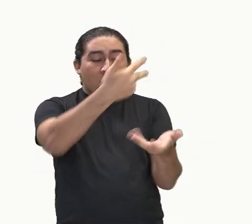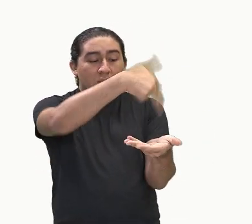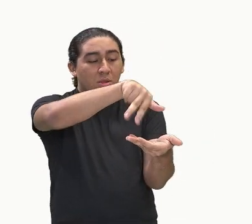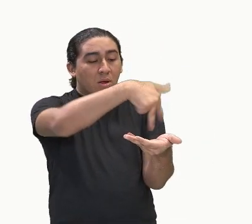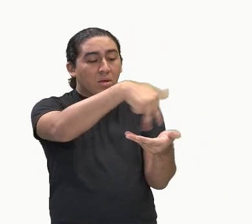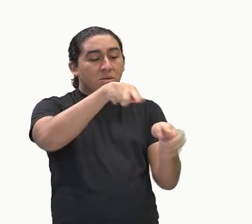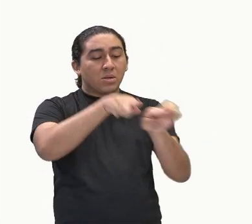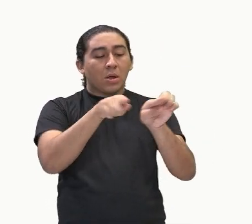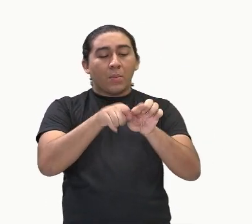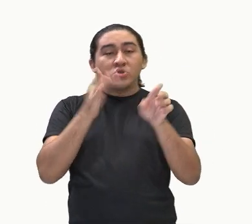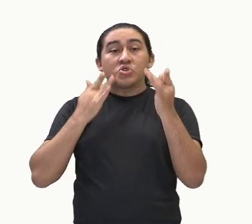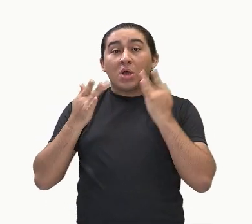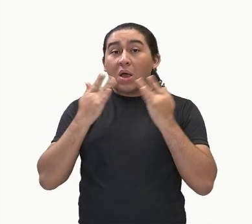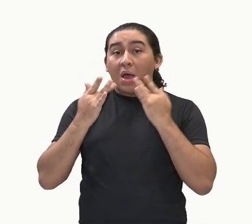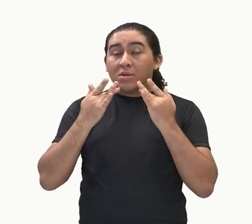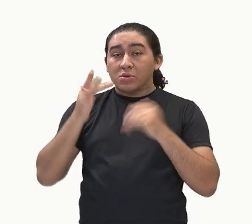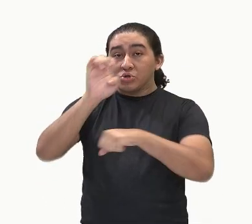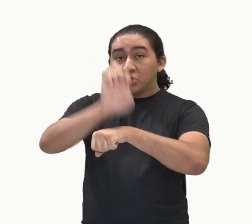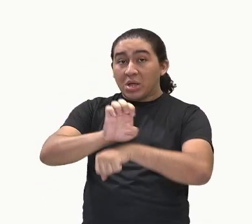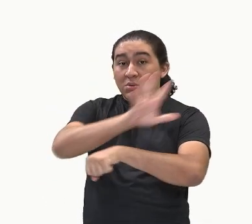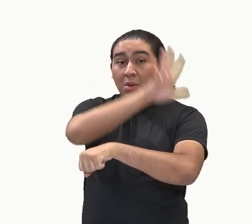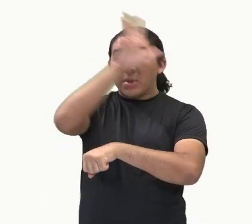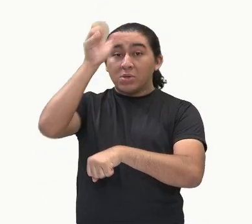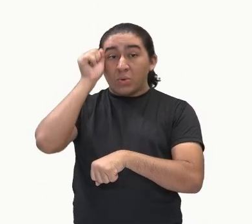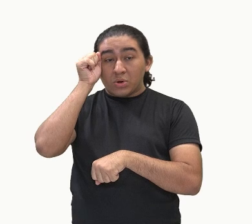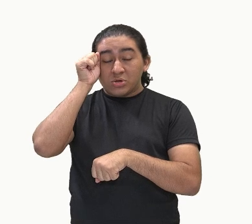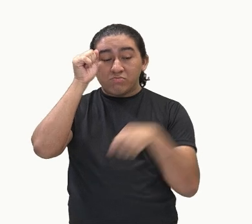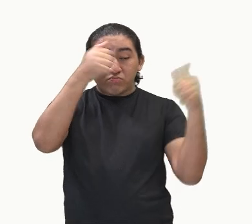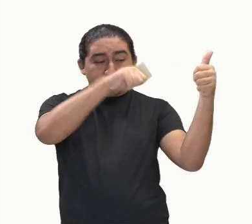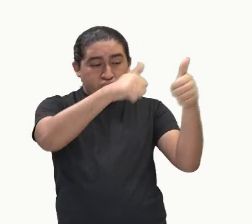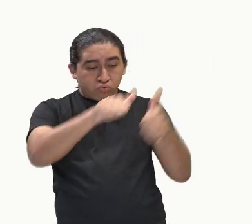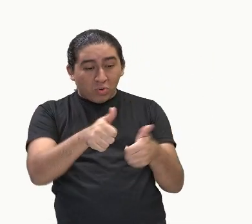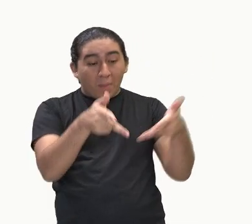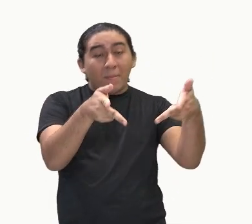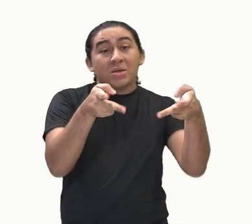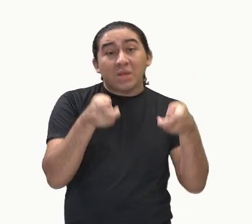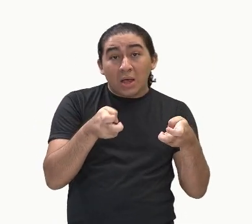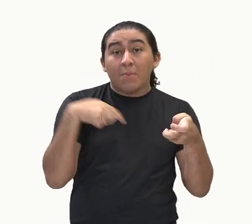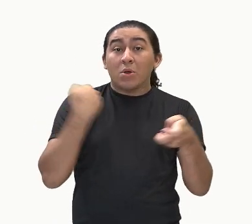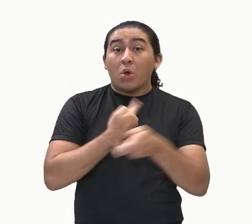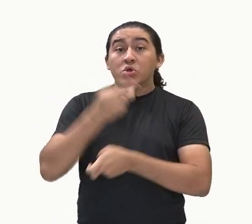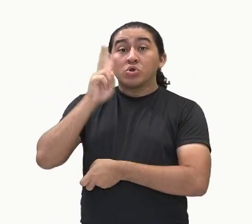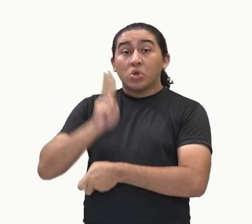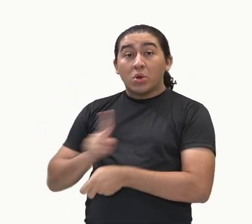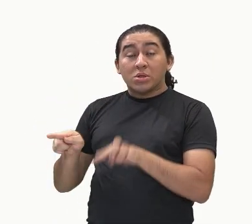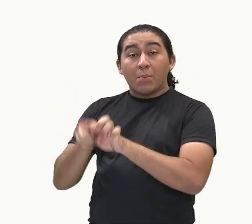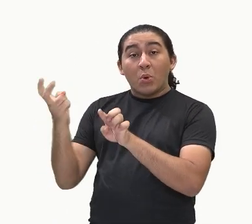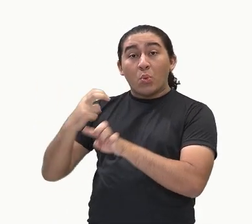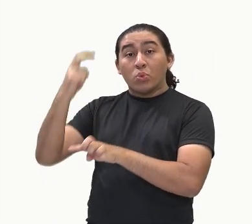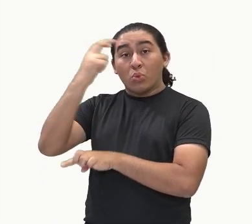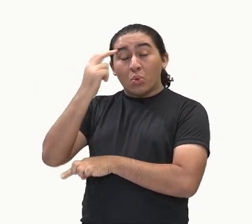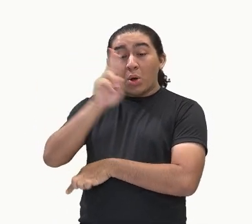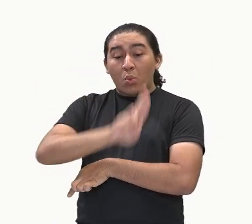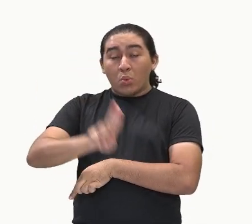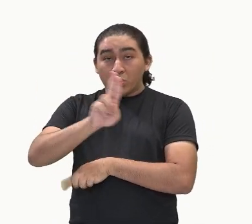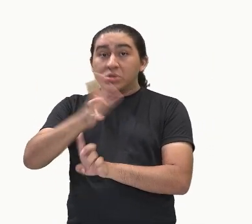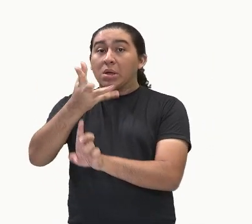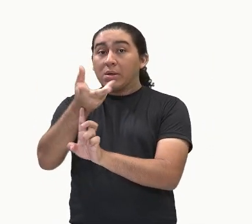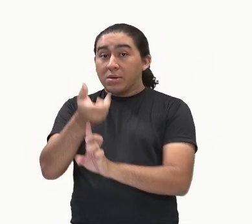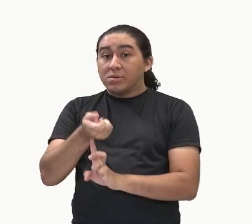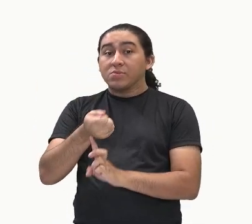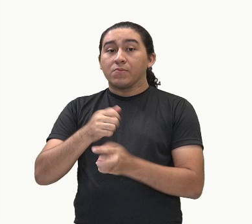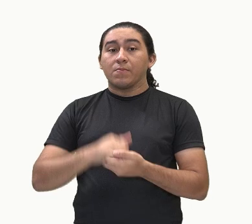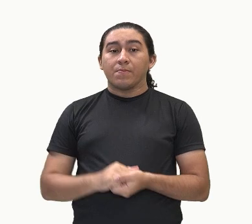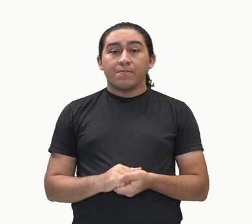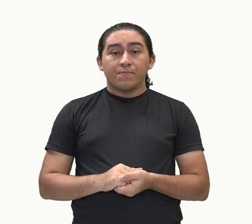teatro amazonense, é possível enxergar nossa história e cultura por meio da arte. Assim,